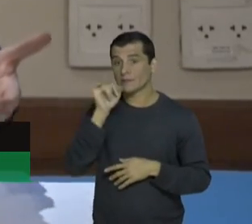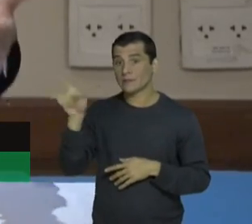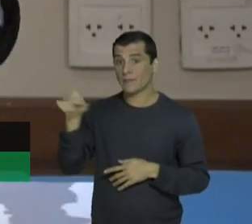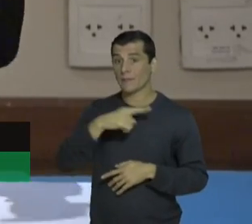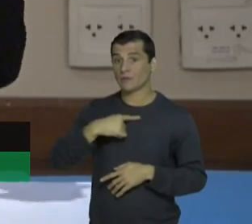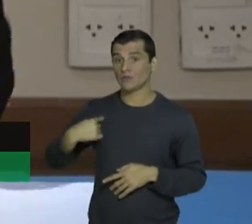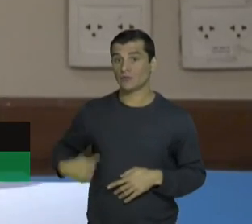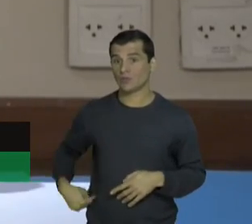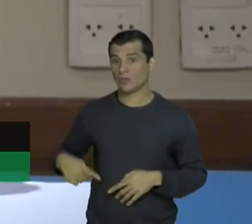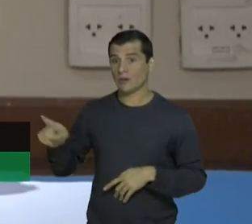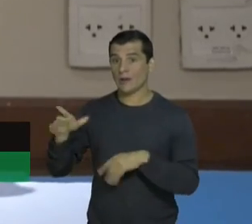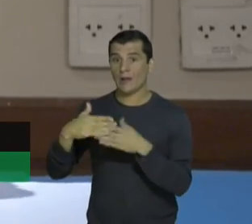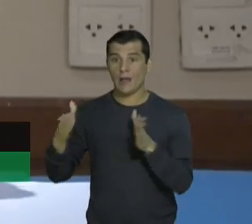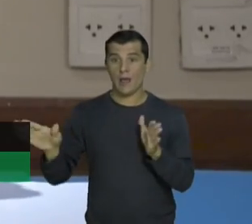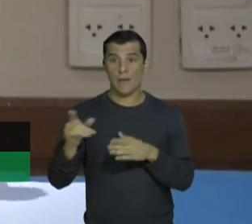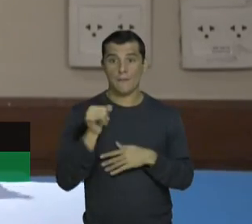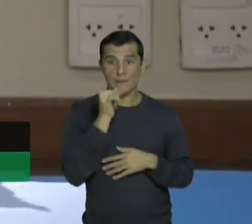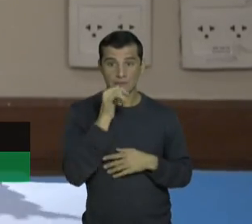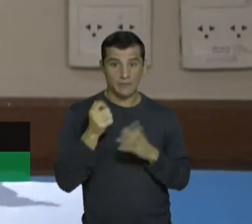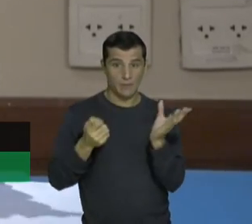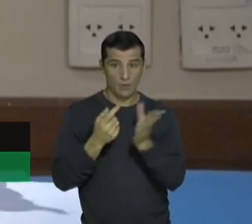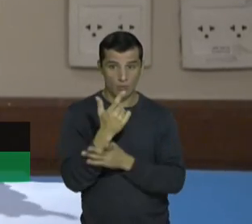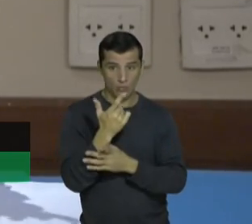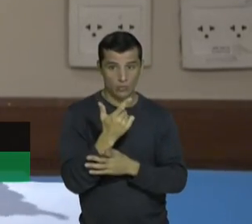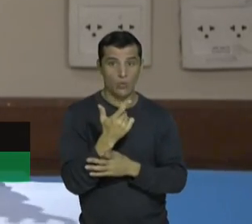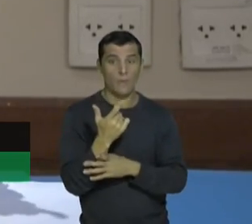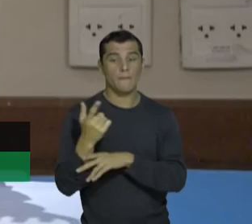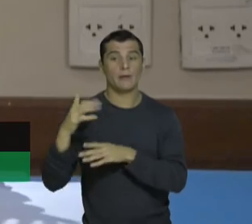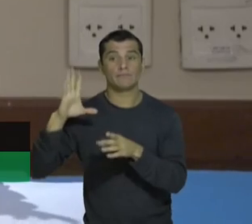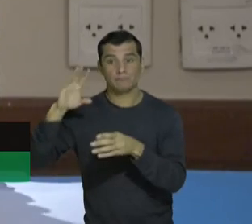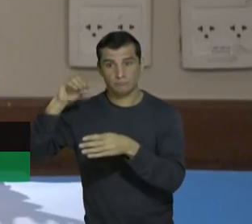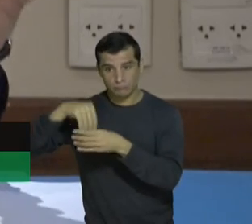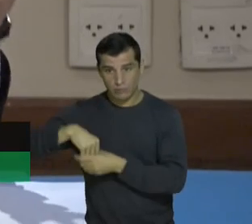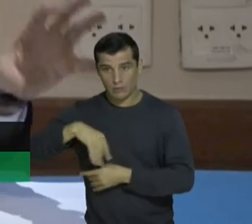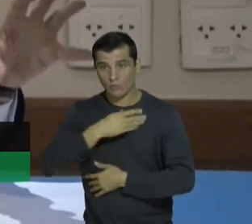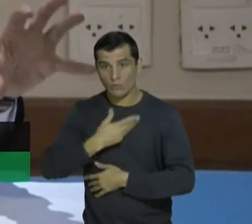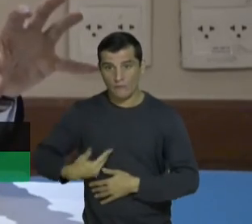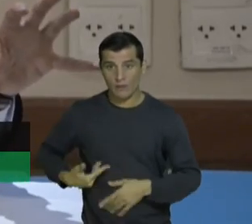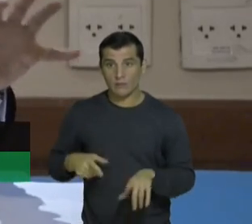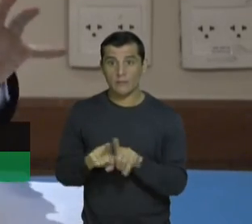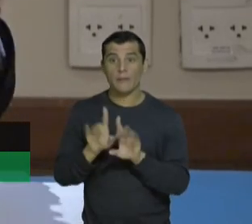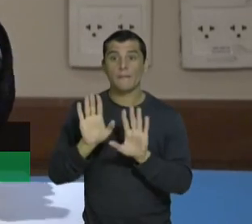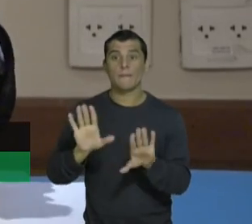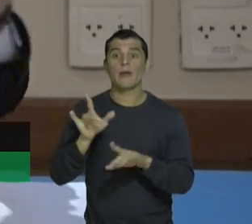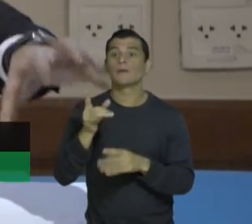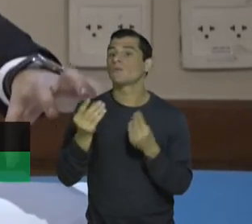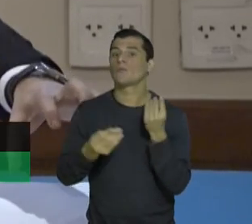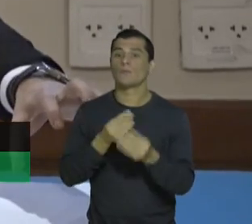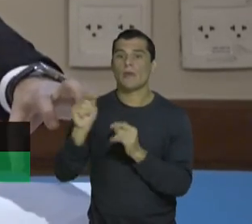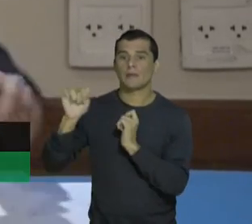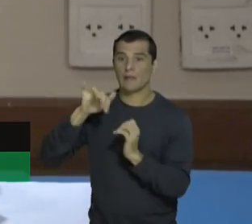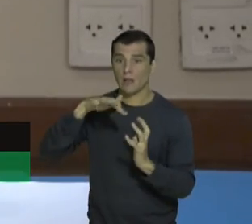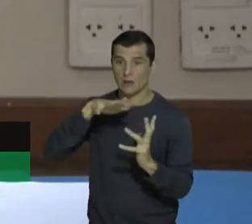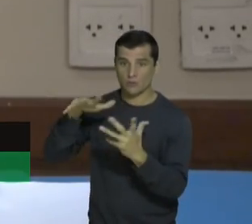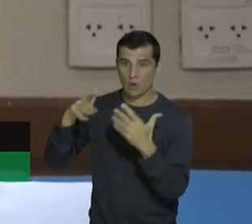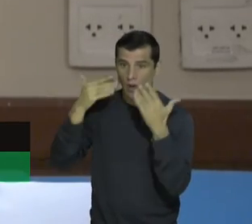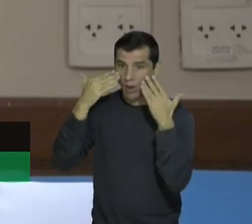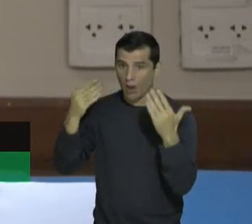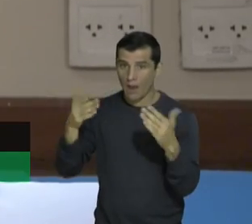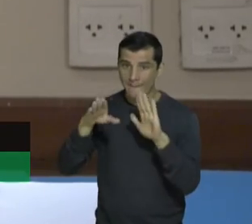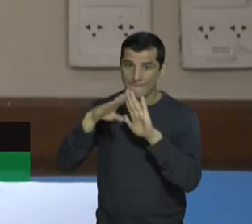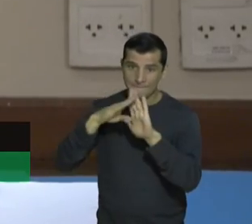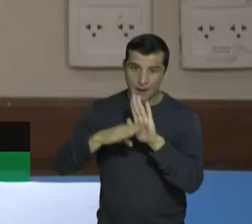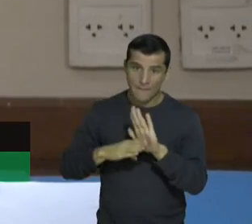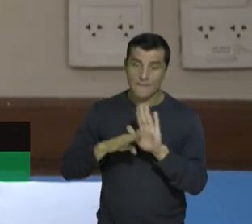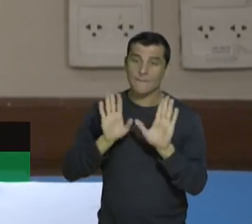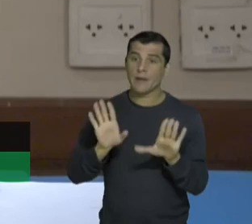para serviços e compras governamentais e ao mesmo tempo ter um projeto Nacional de aprender o no Ou seja eu vou abrir mas eu quero saber agora